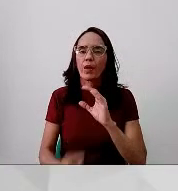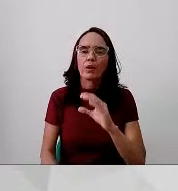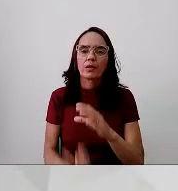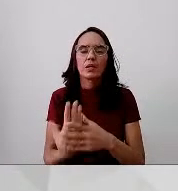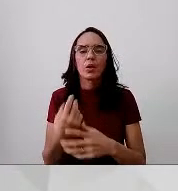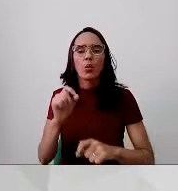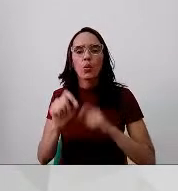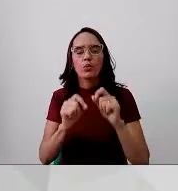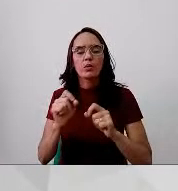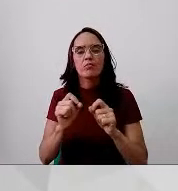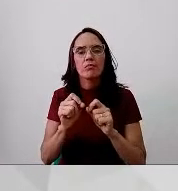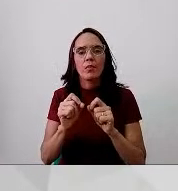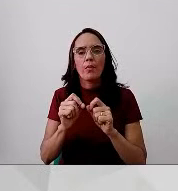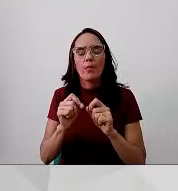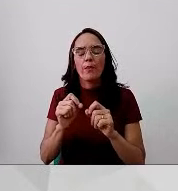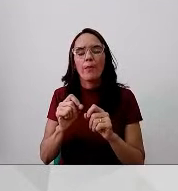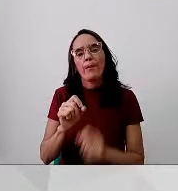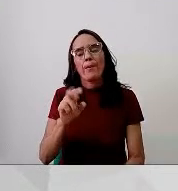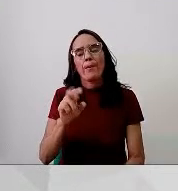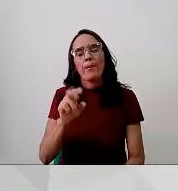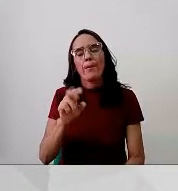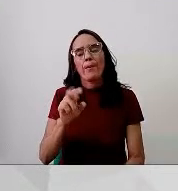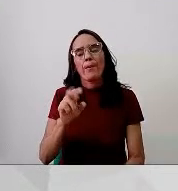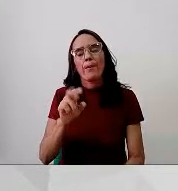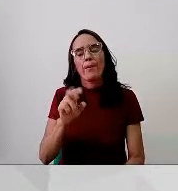algoritmo de rede neural artificial